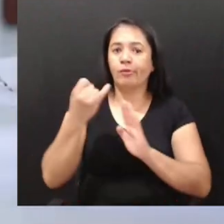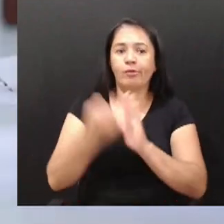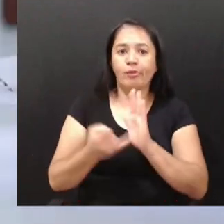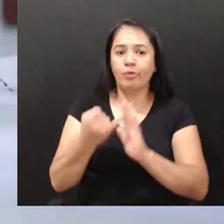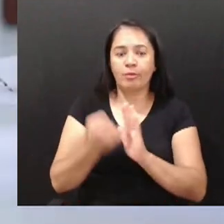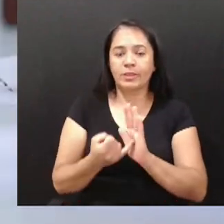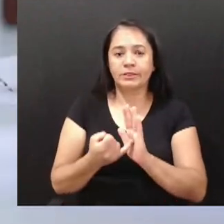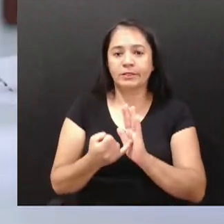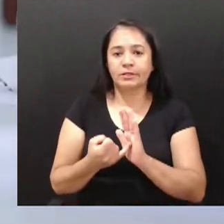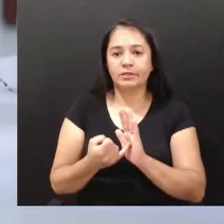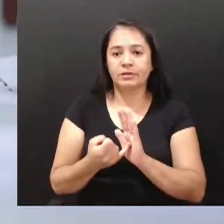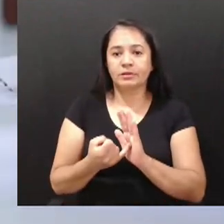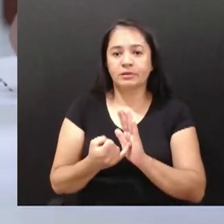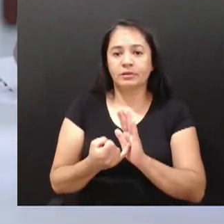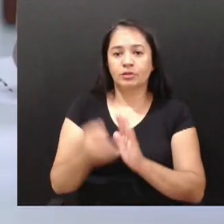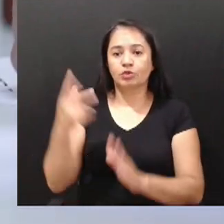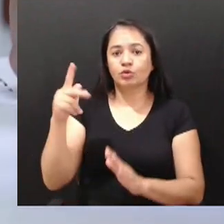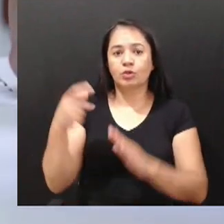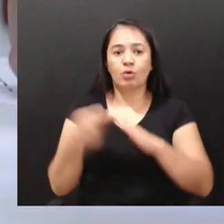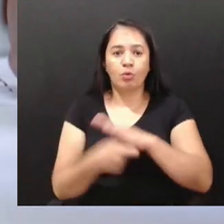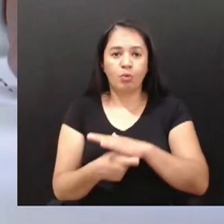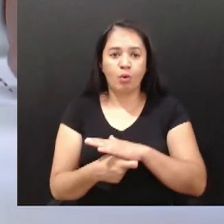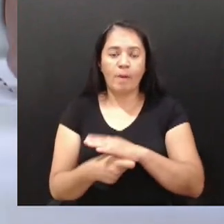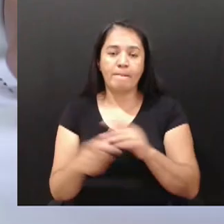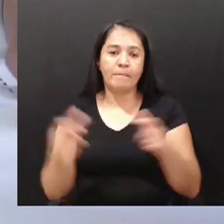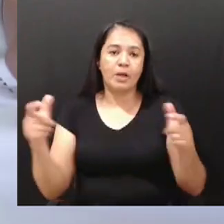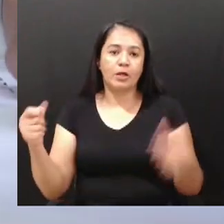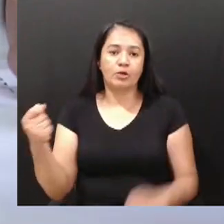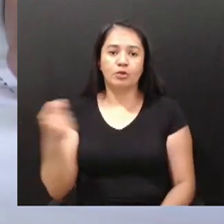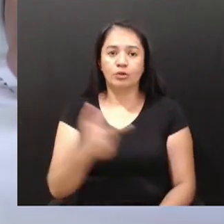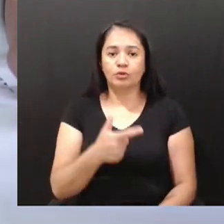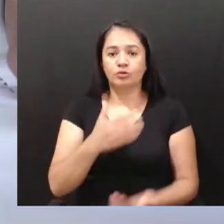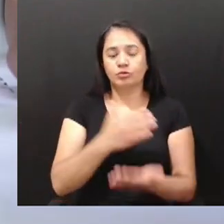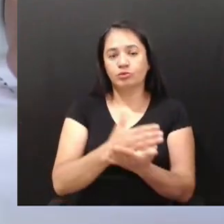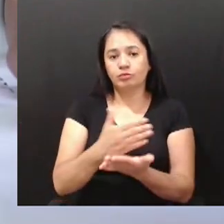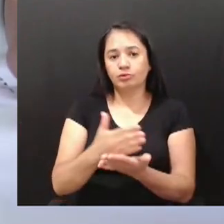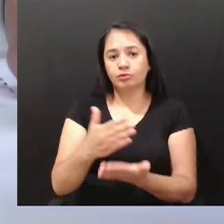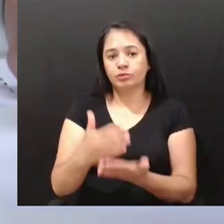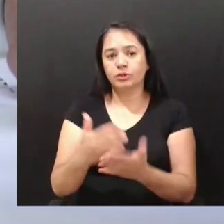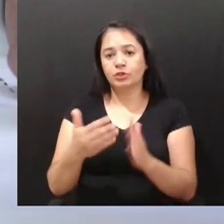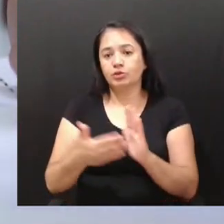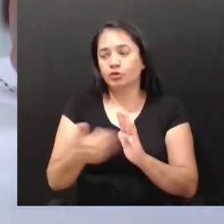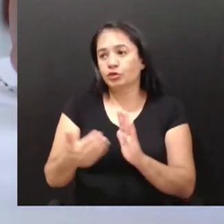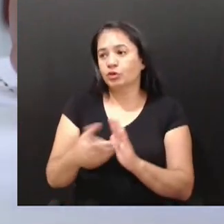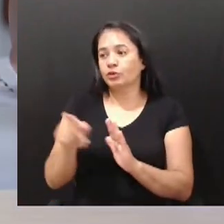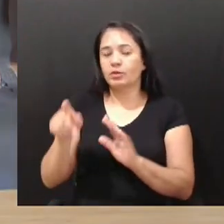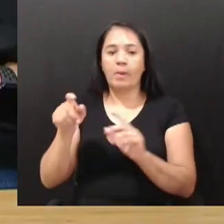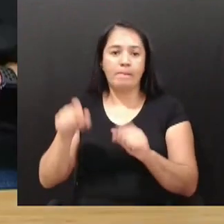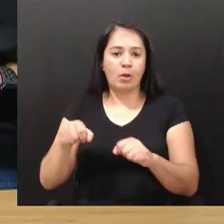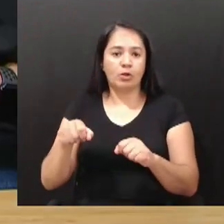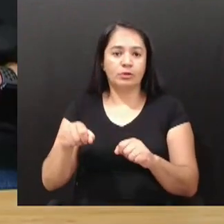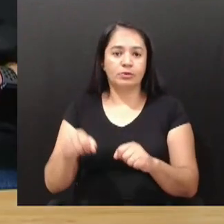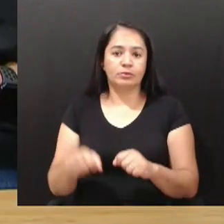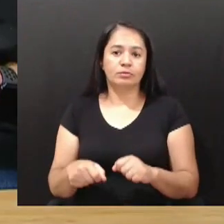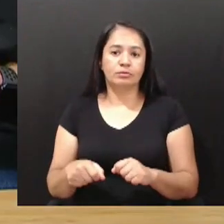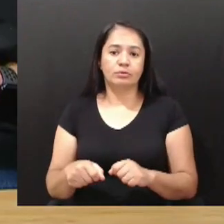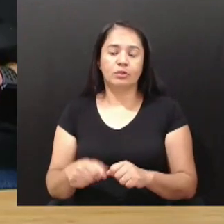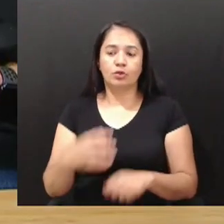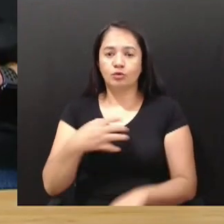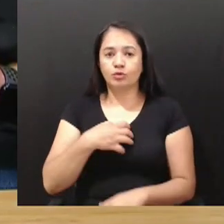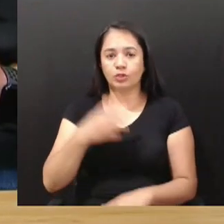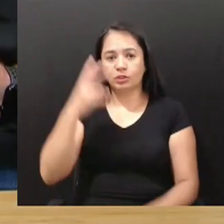teu investimento é maior que a taxa do parcelamento ou do desconto que você possa verter no prazo. Então é uma forma inteligente da gente usar o Pix